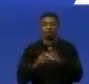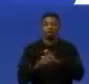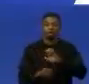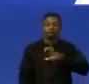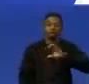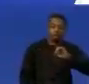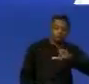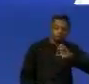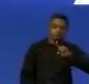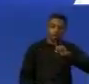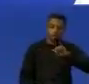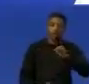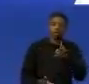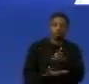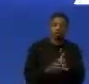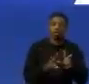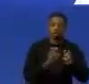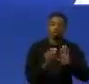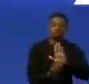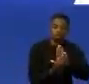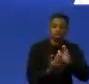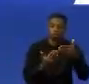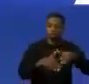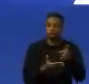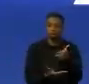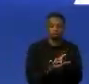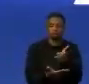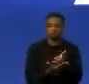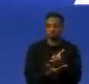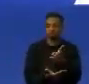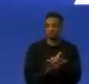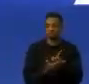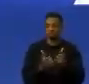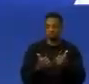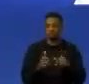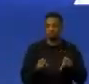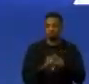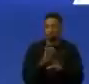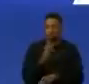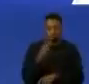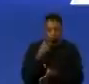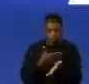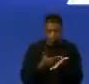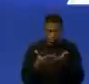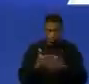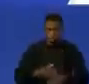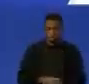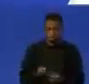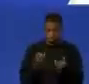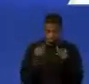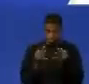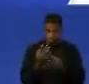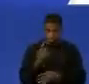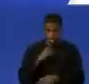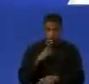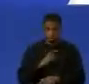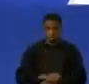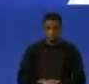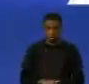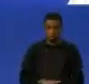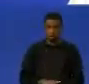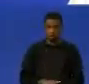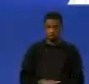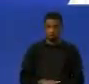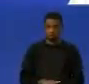é o tema que sempre costuma aparecer bastante aqui nesse Enem. Então vamos lá, vamos começar a discussão aqui das nossas questões. Vou